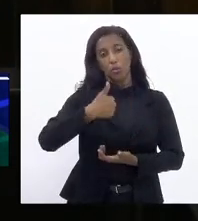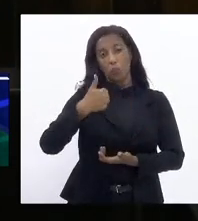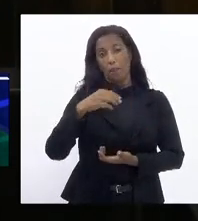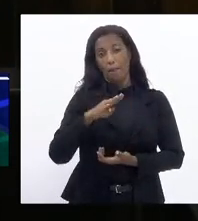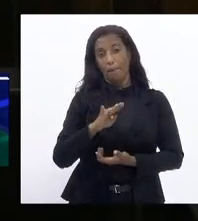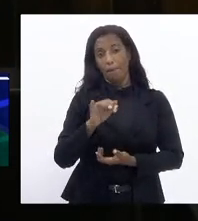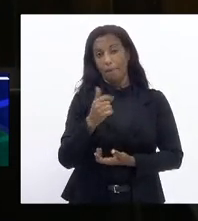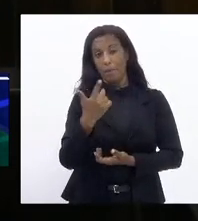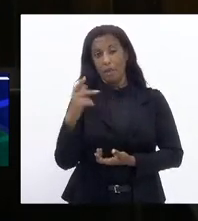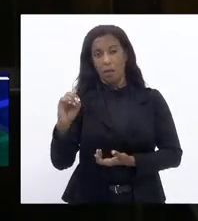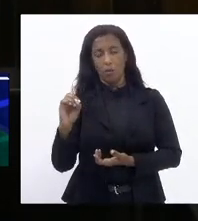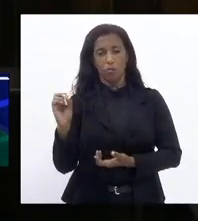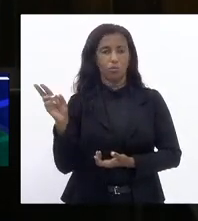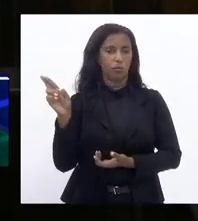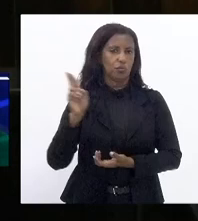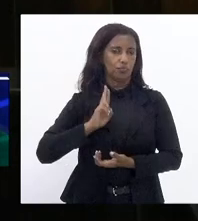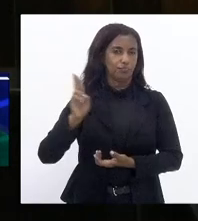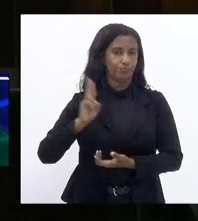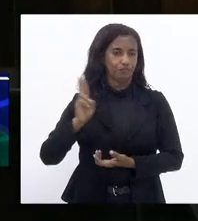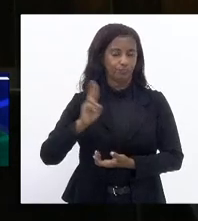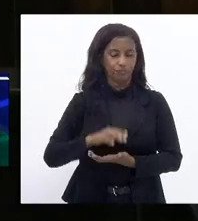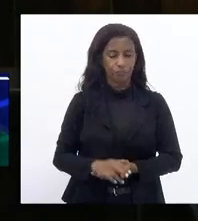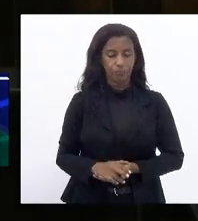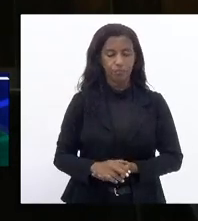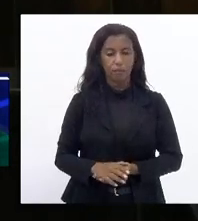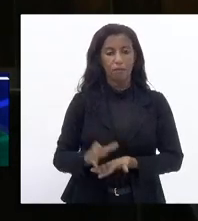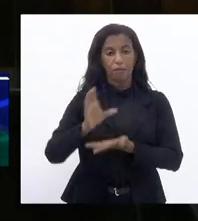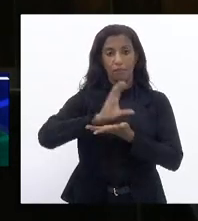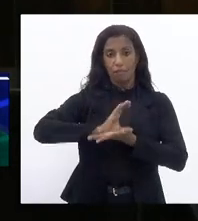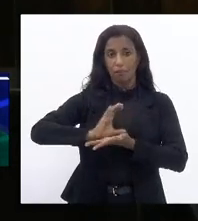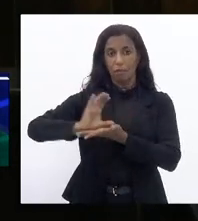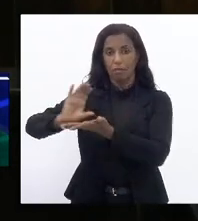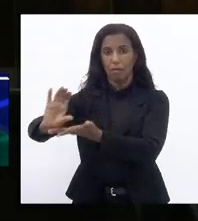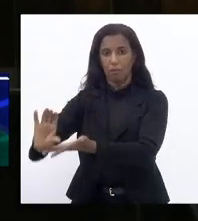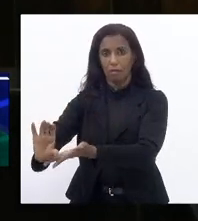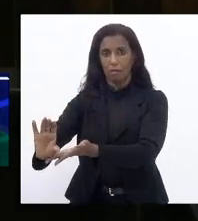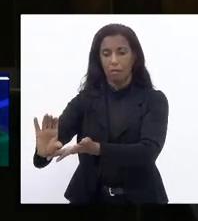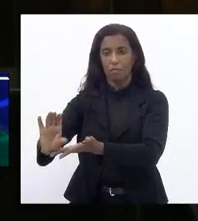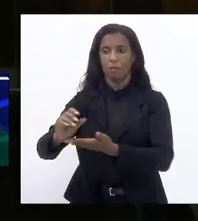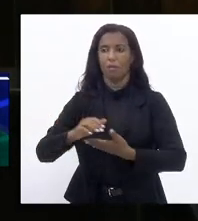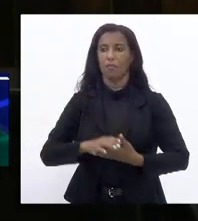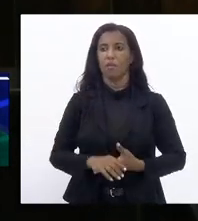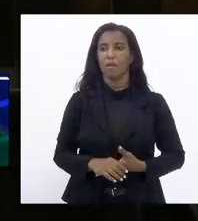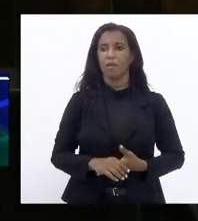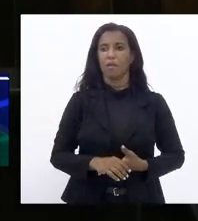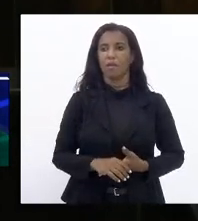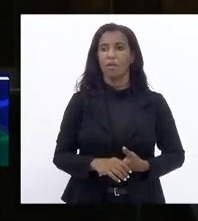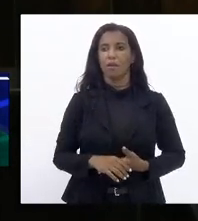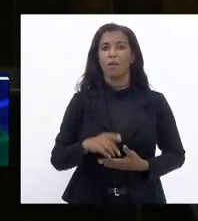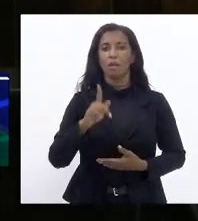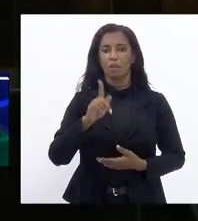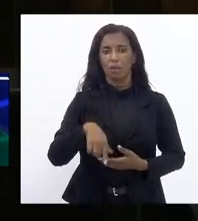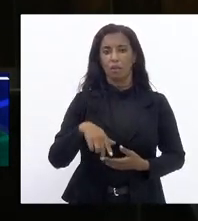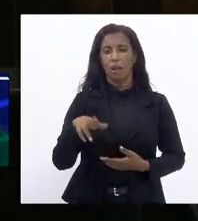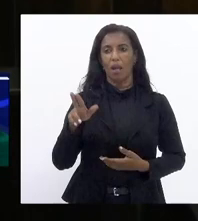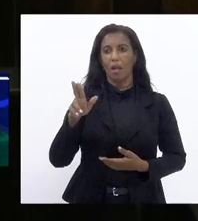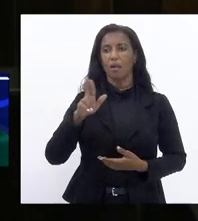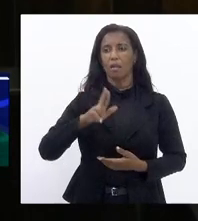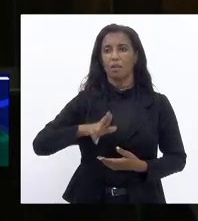1.400.000.000 de reais. Esse recurso na cidade de São Gonçalo, Tiaju, ele é usado para o